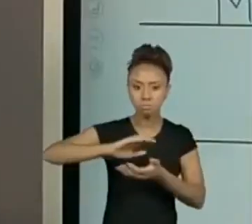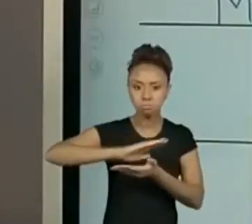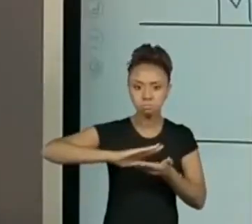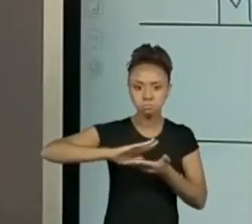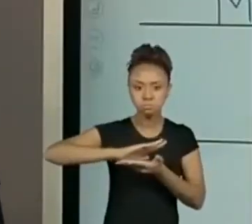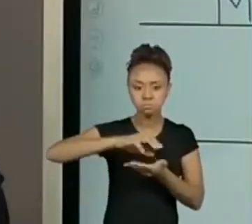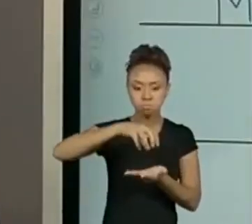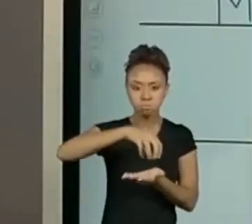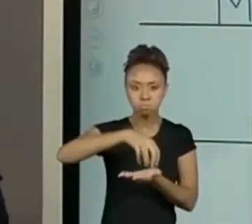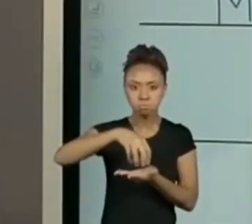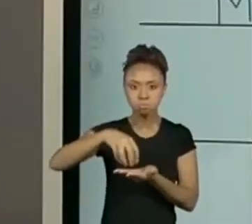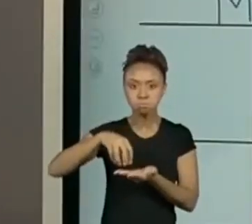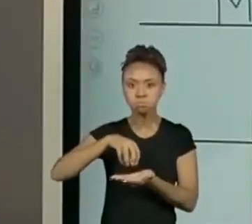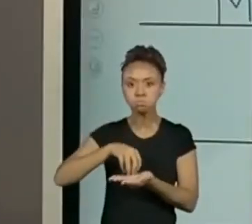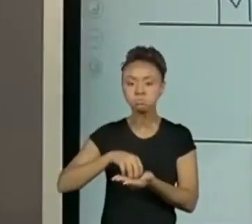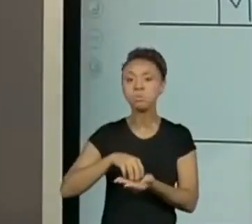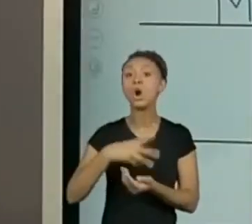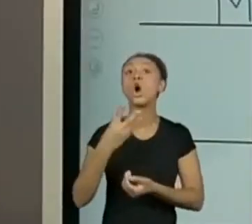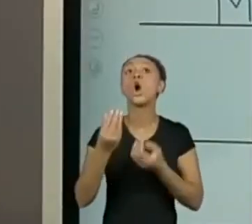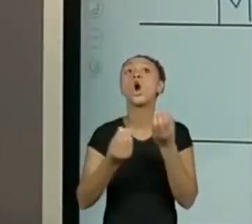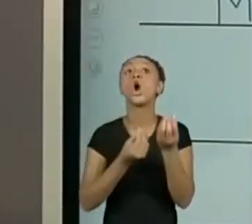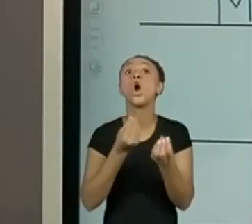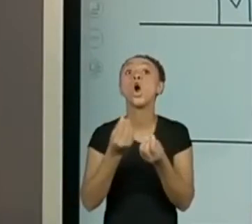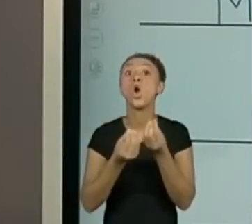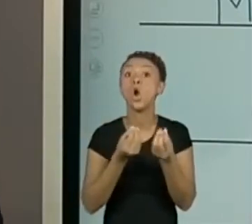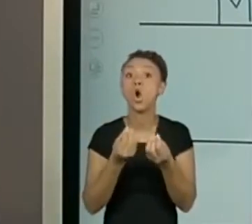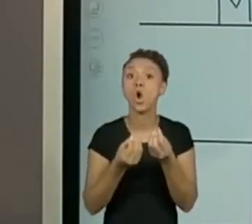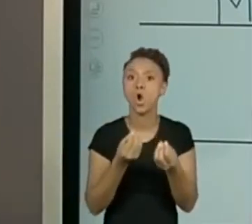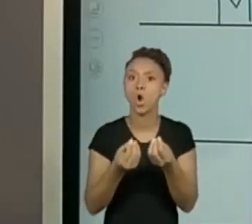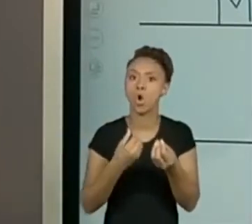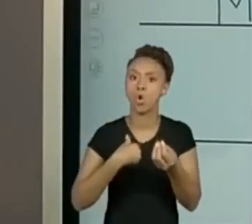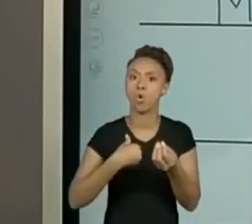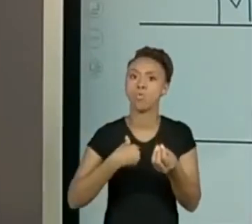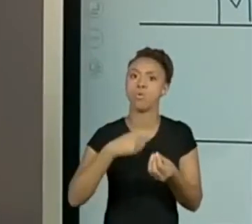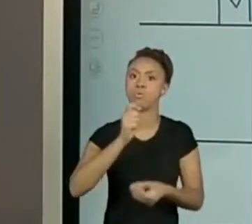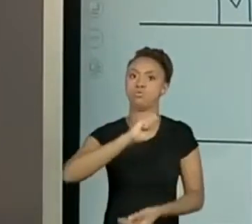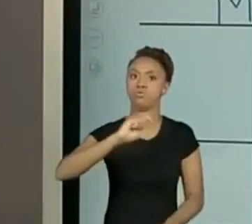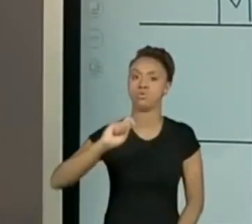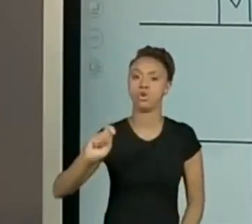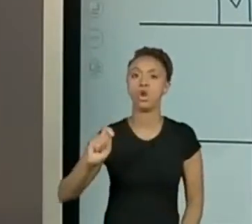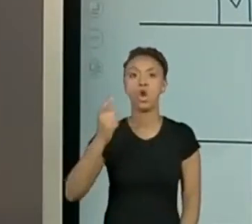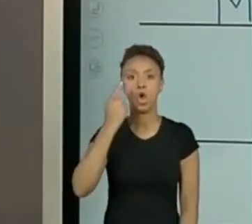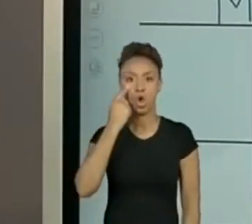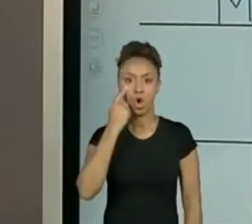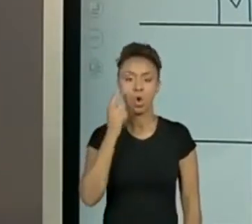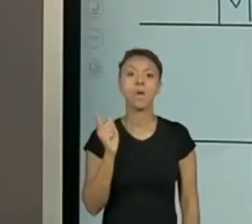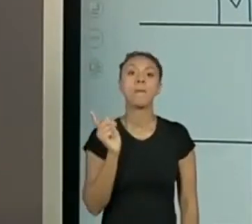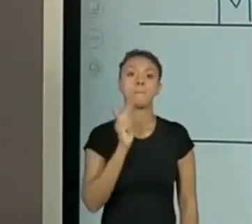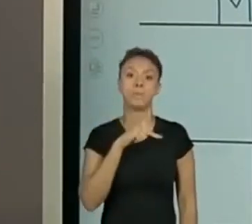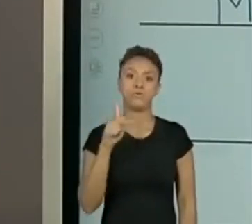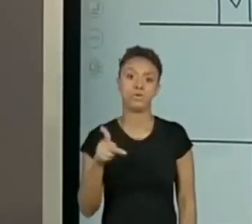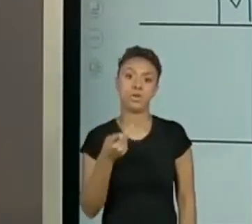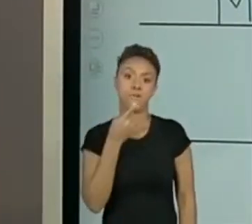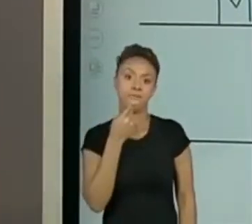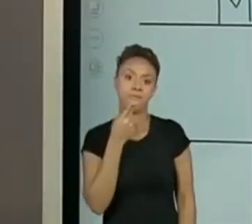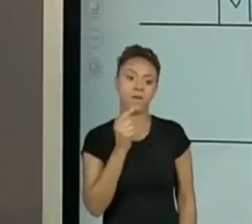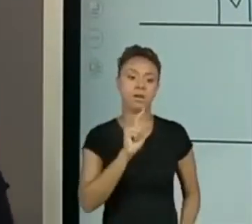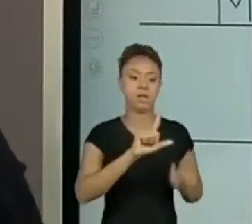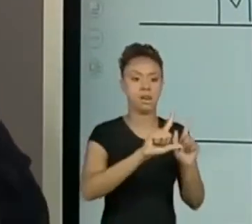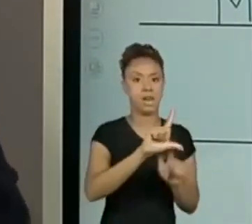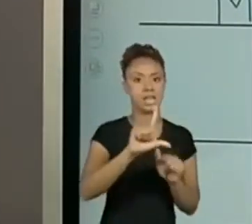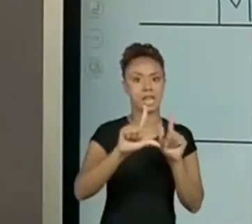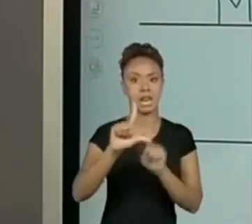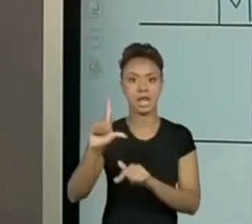observem como a professora Kelly vai escrever, tá? A professora Vivi vai editando ali as partes e vocês vão acompanhando,